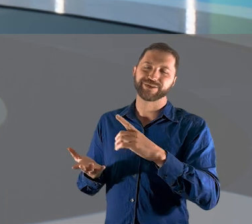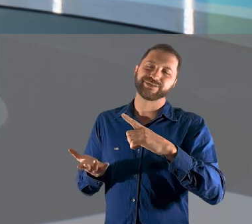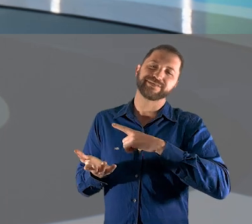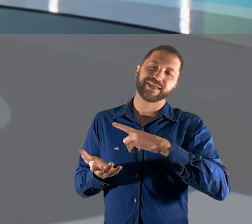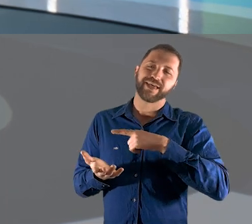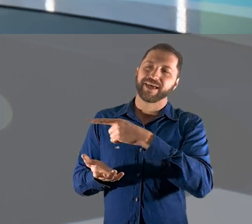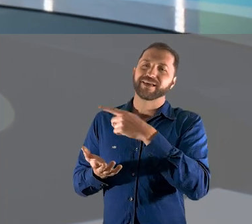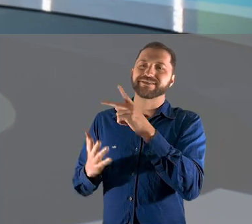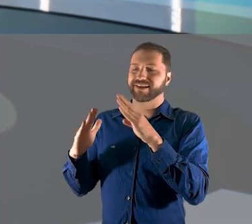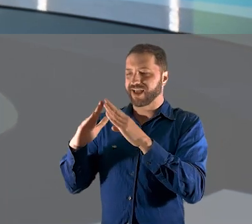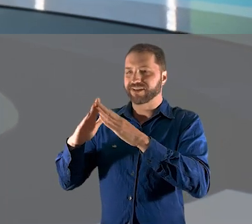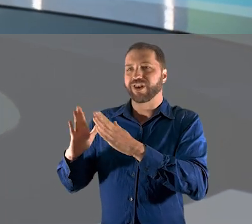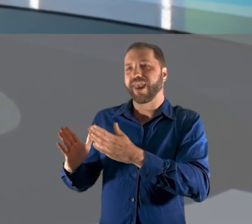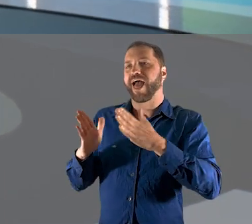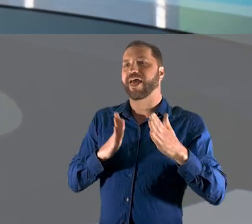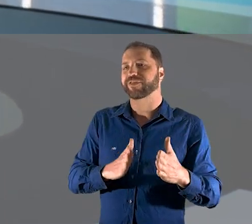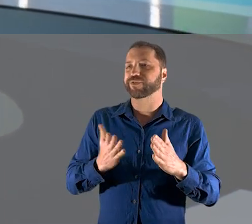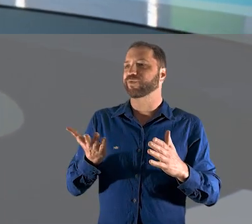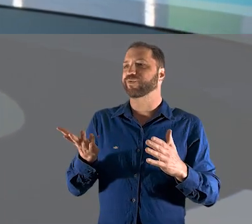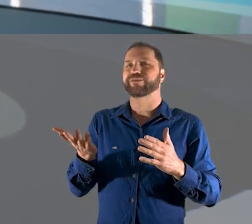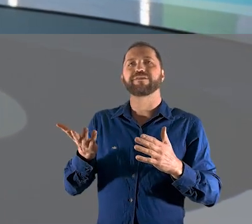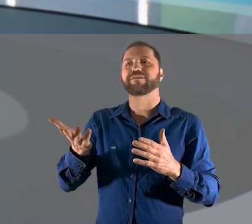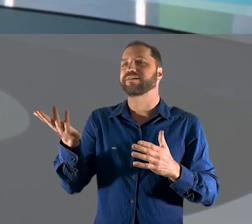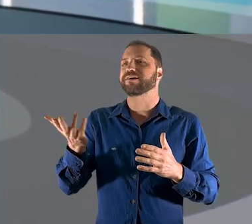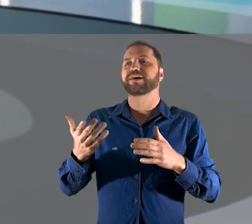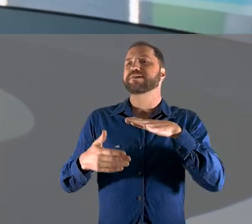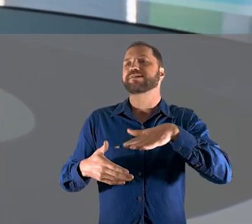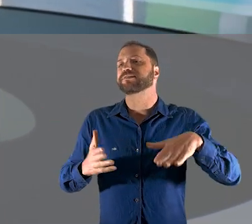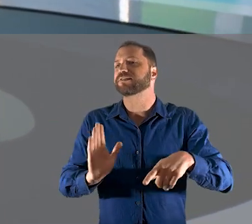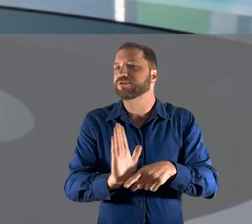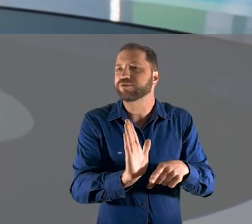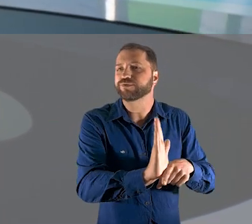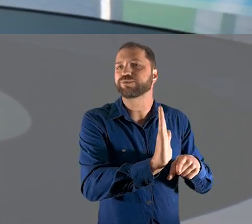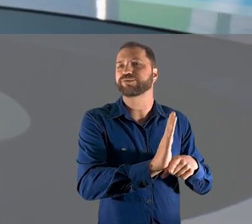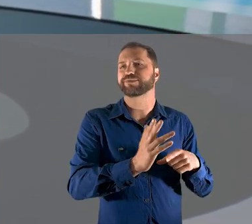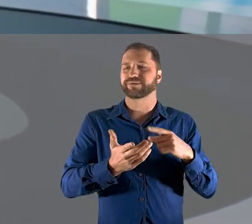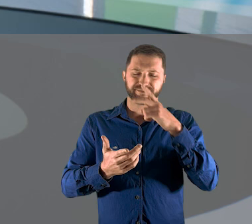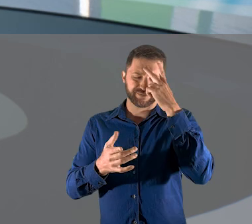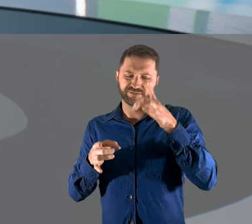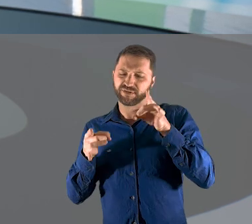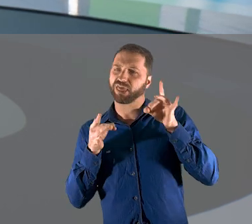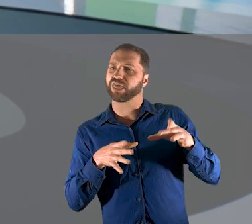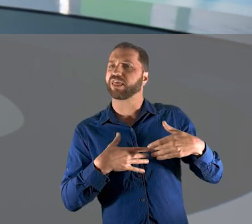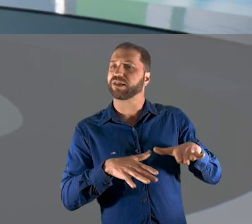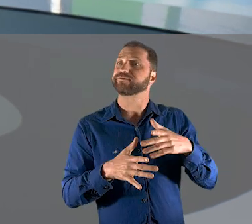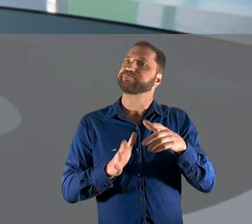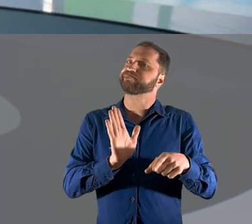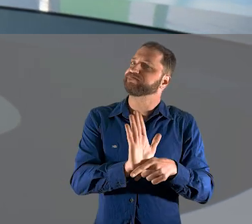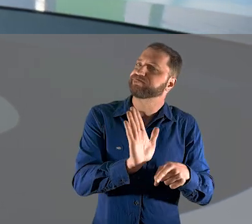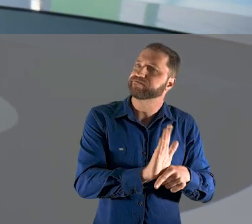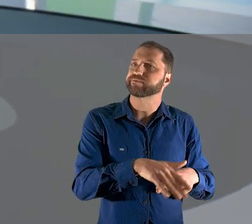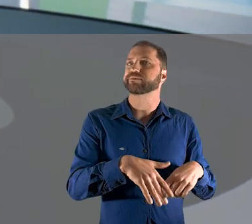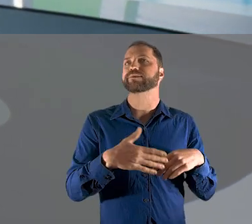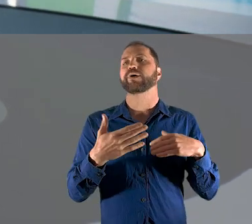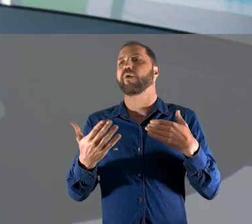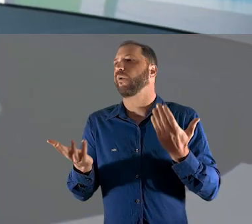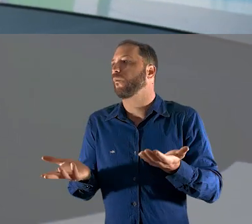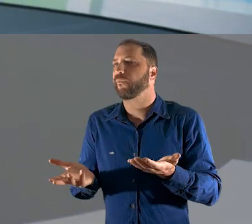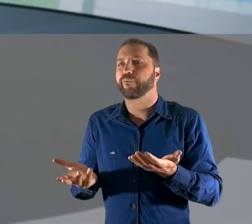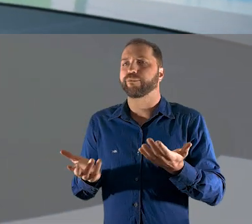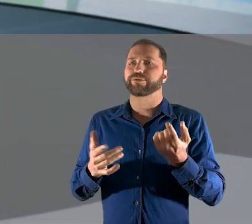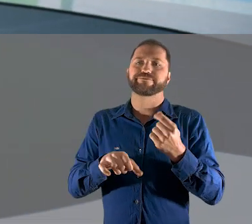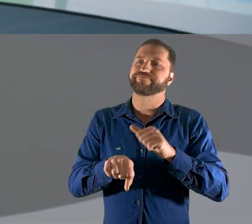né que às vezes tem ali do lado da sua casa um espaço onde a acolhe criança que foi abandonadas ou que